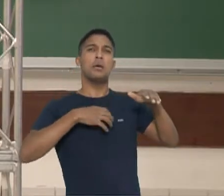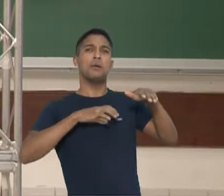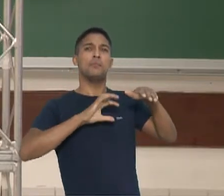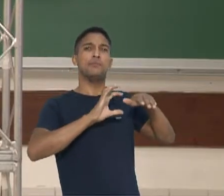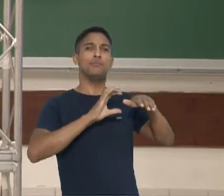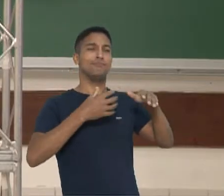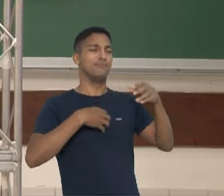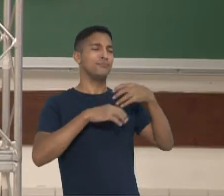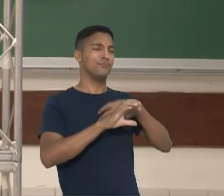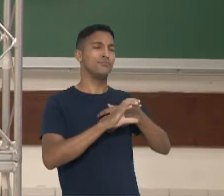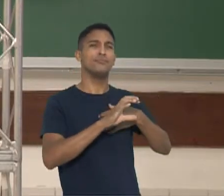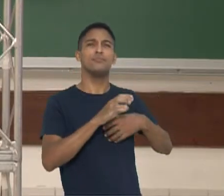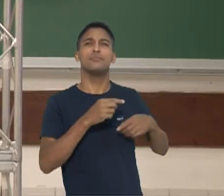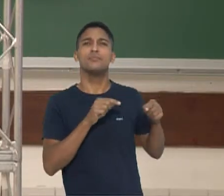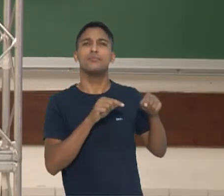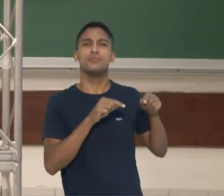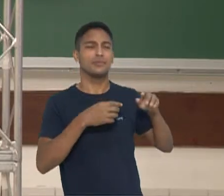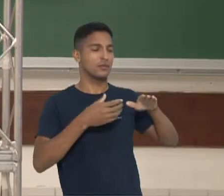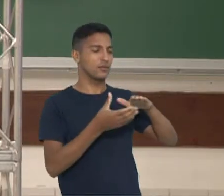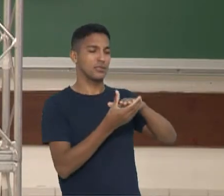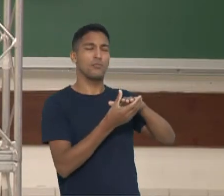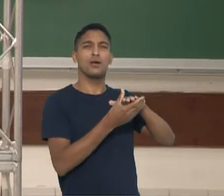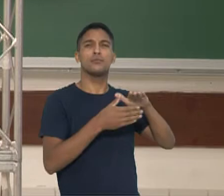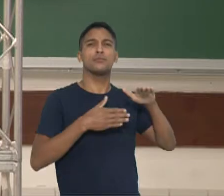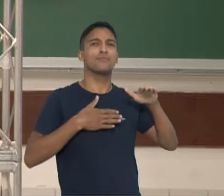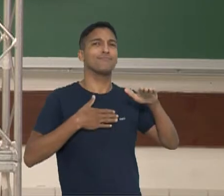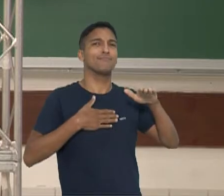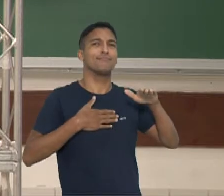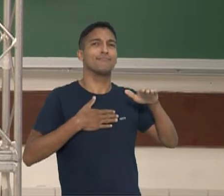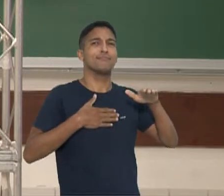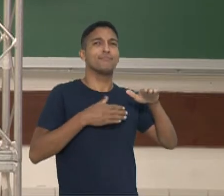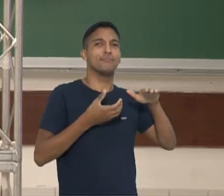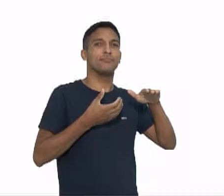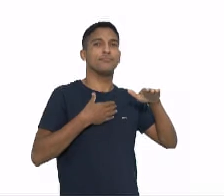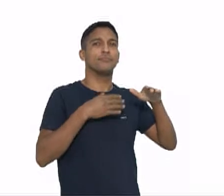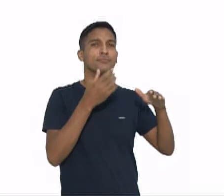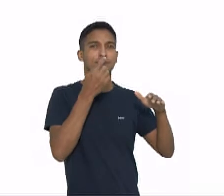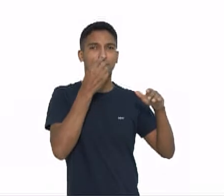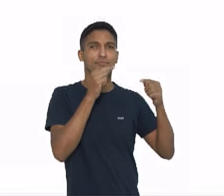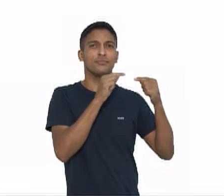ali o trechinho e nós já vemos qual é a resposta correta.